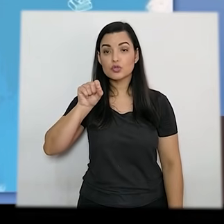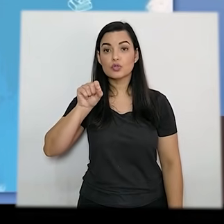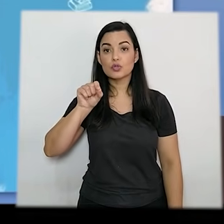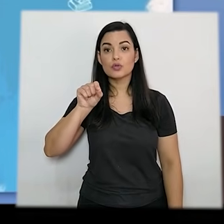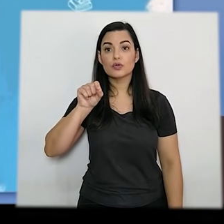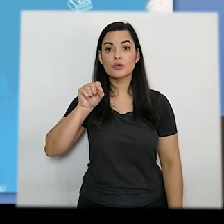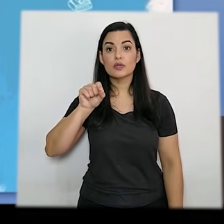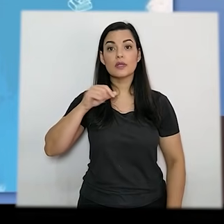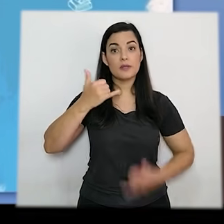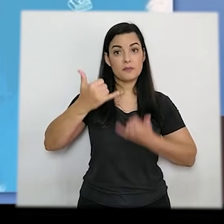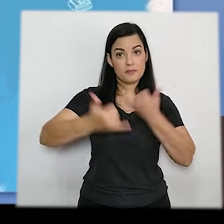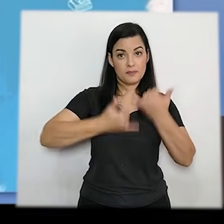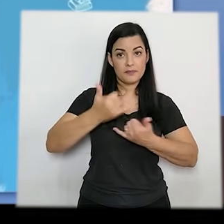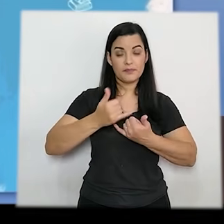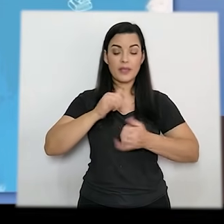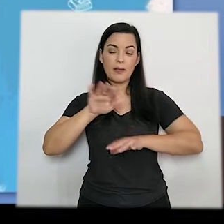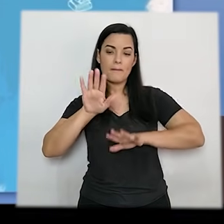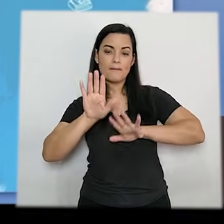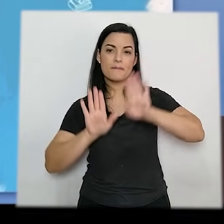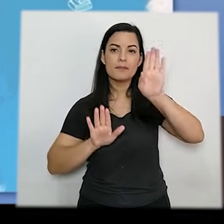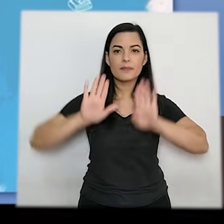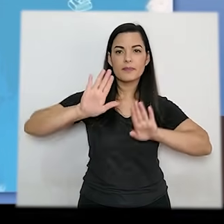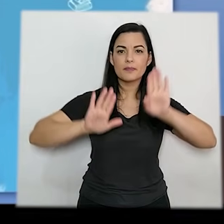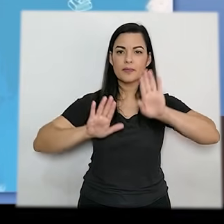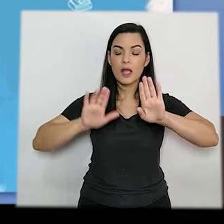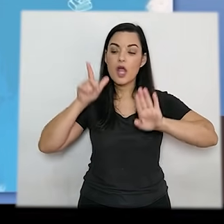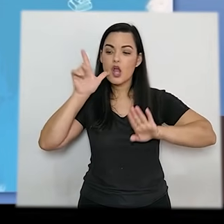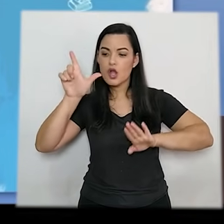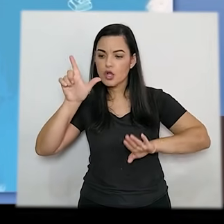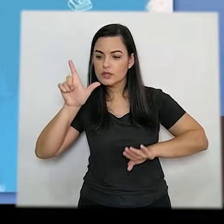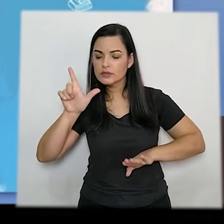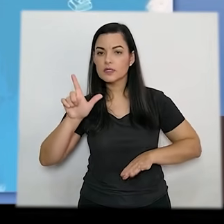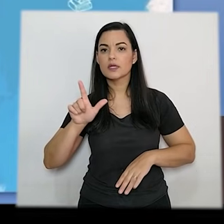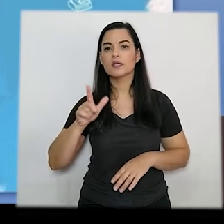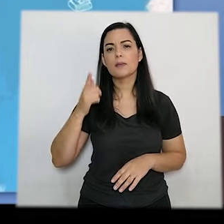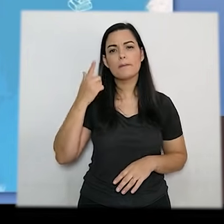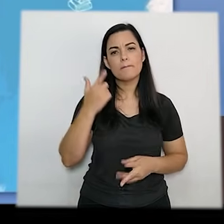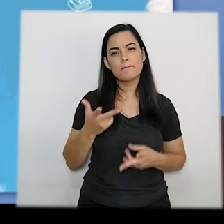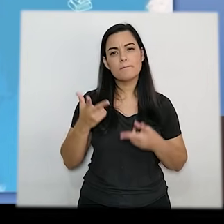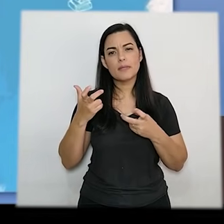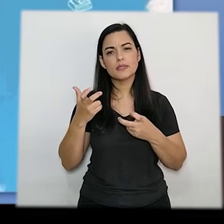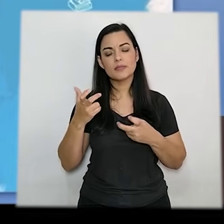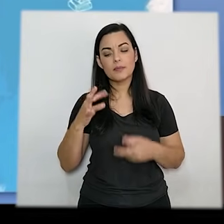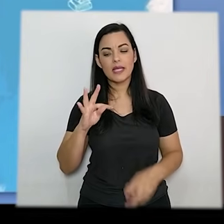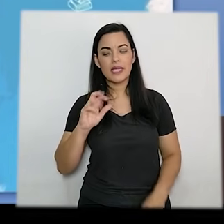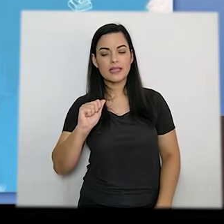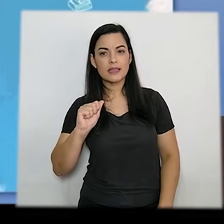começa com tá de tamanduá?